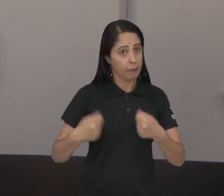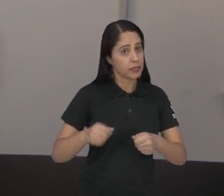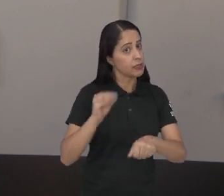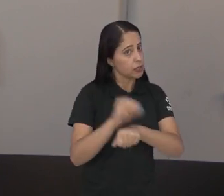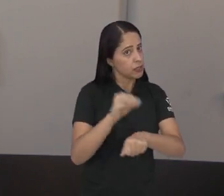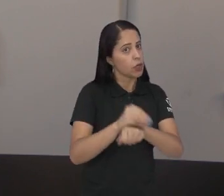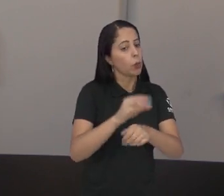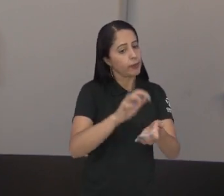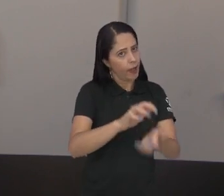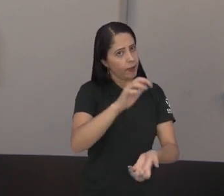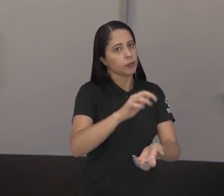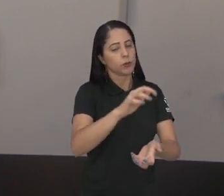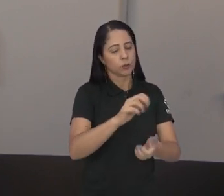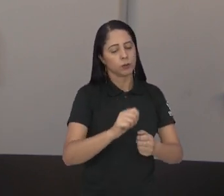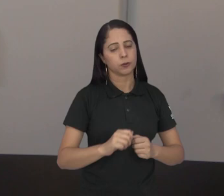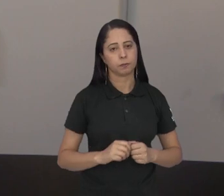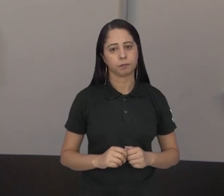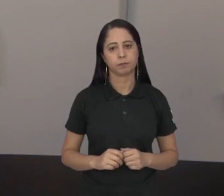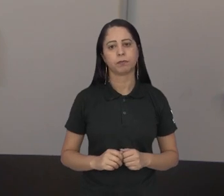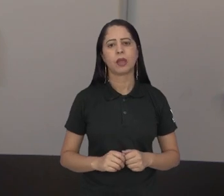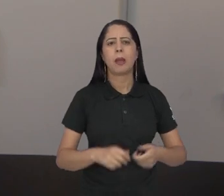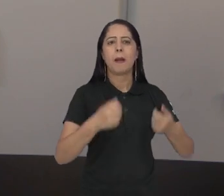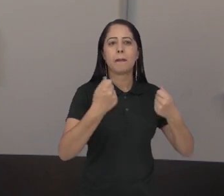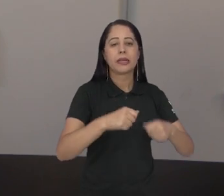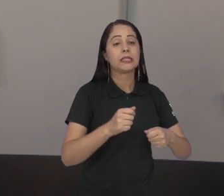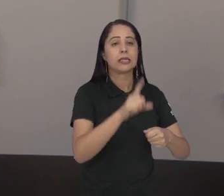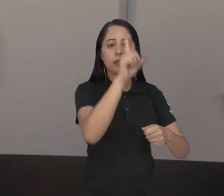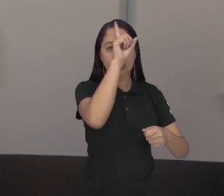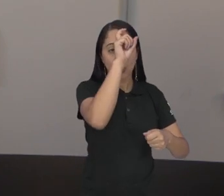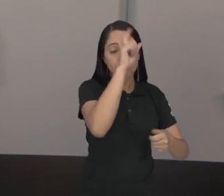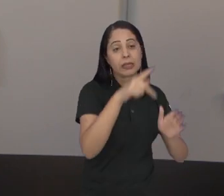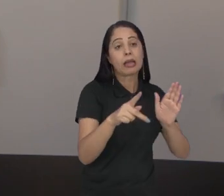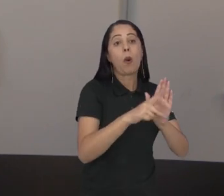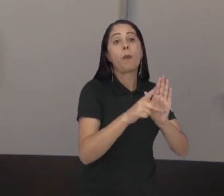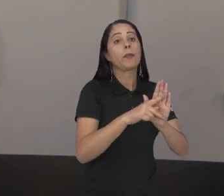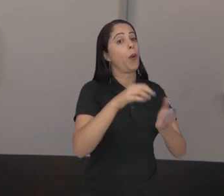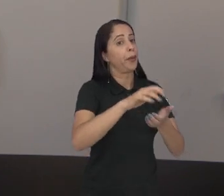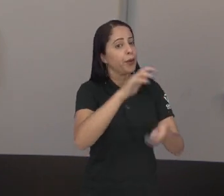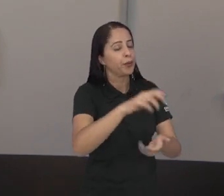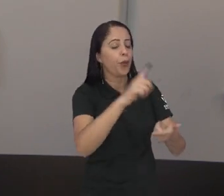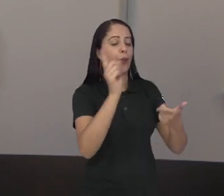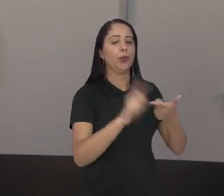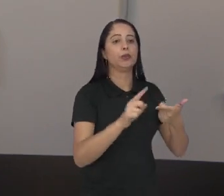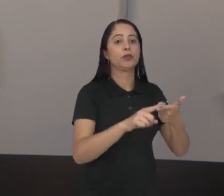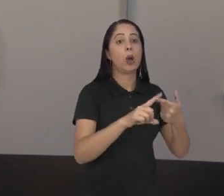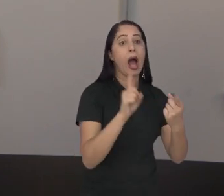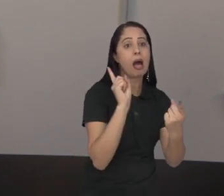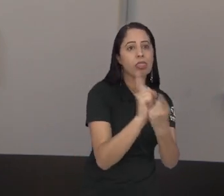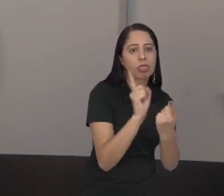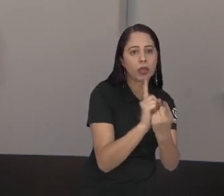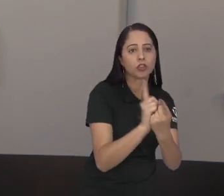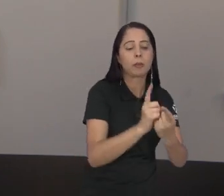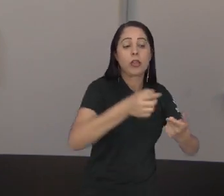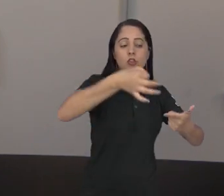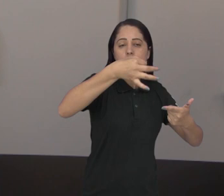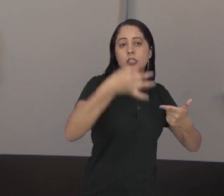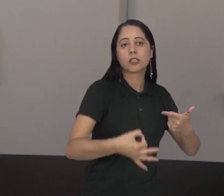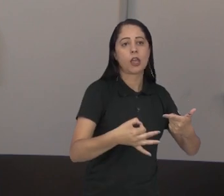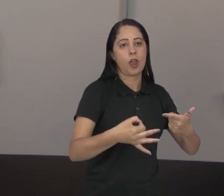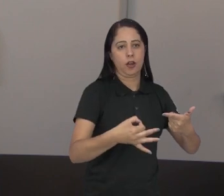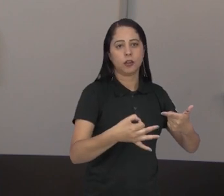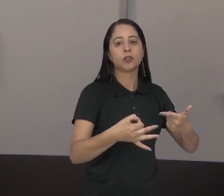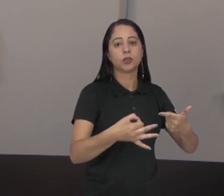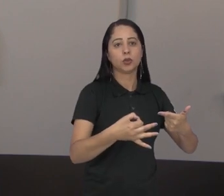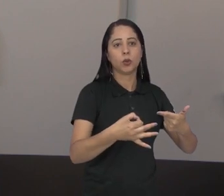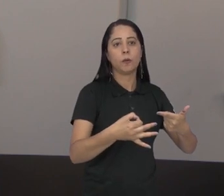Porque eu acho que para cuidar do Idoso precisa muito mais coisas né precisava ter Hospital geriátrico precisava ter um